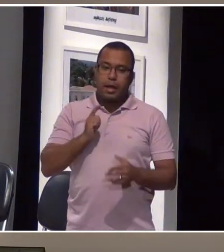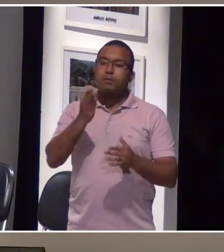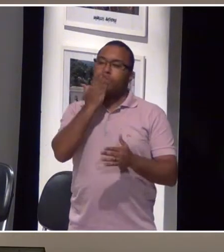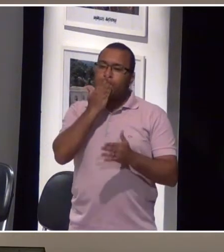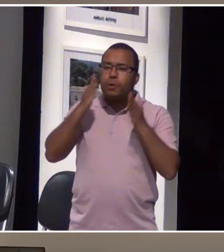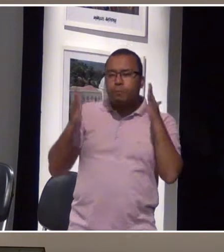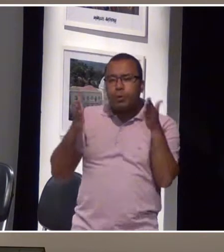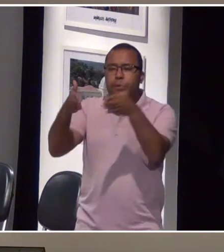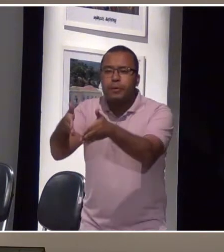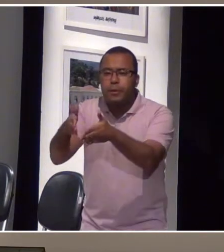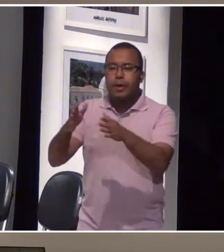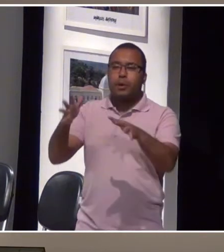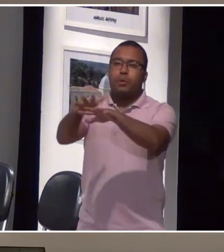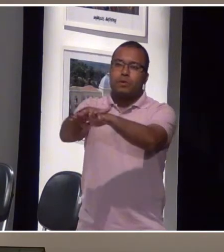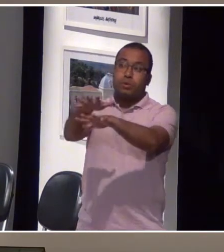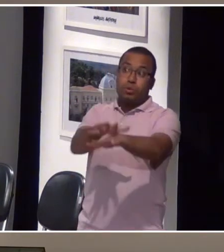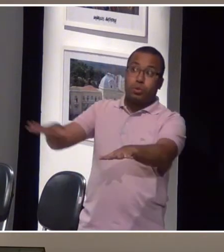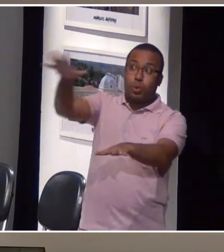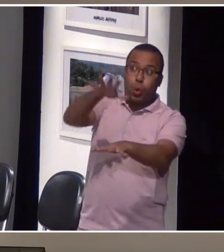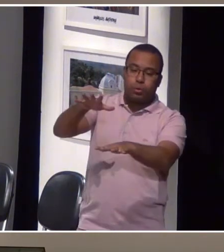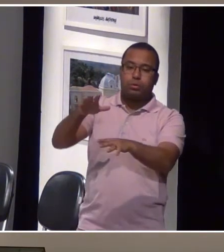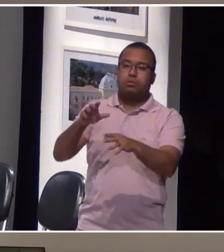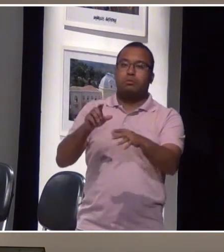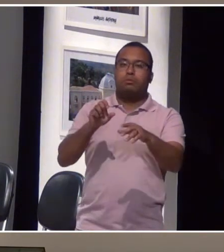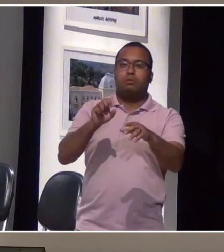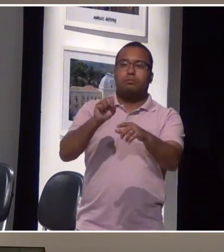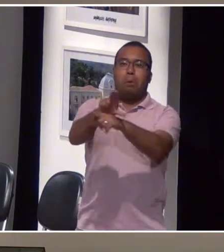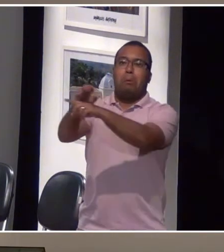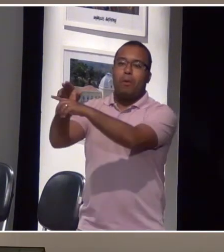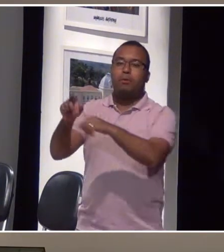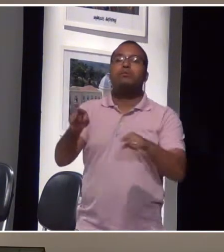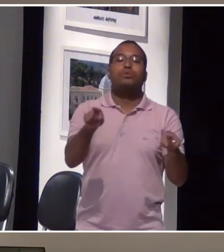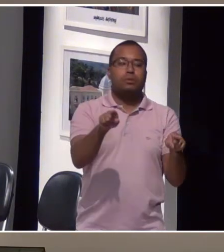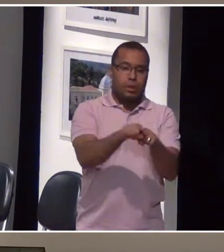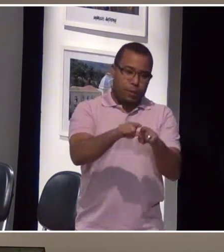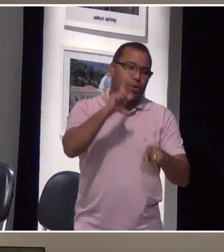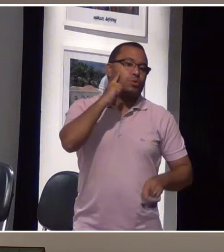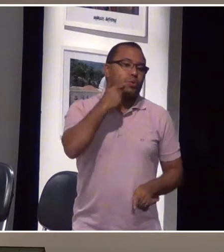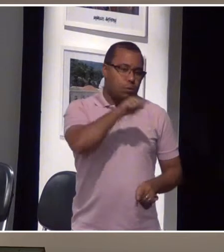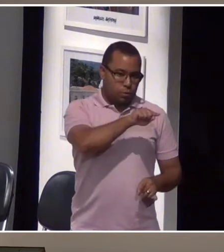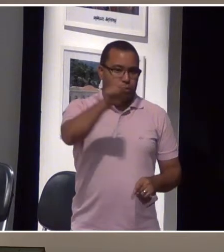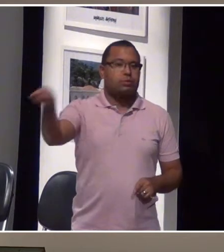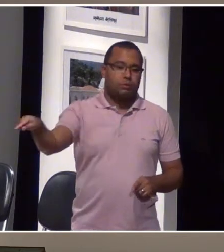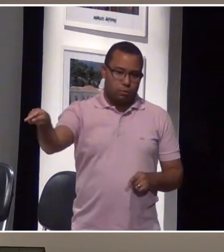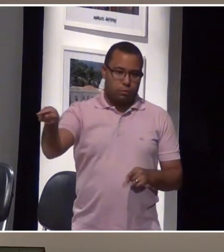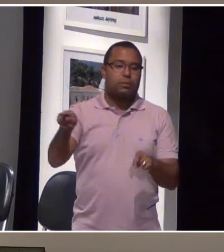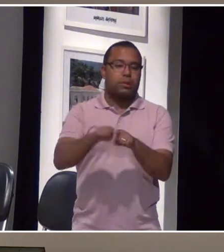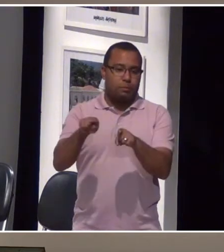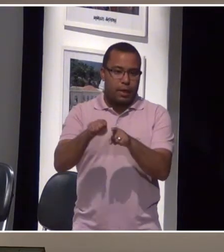uma lógica de inclusão de todos, em todos os espaços. Os surdos entram nesse cenário